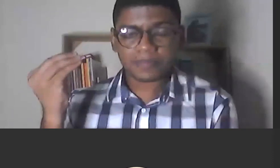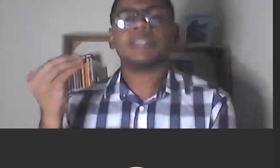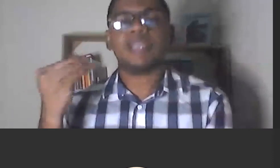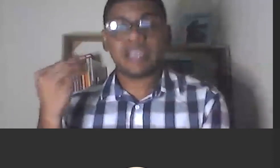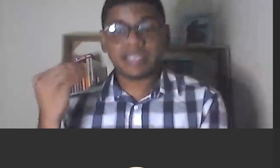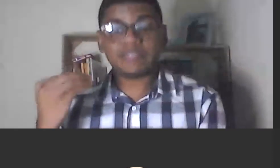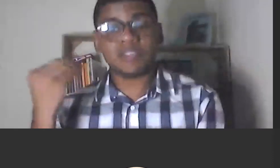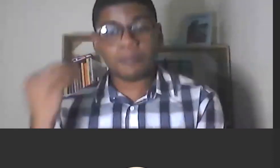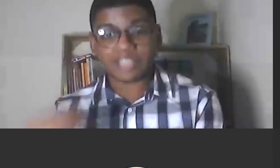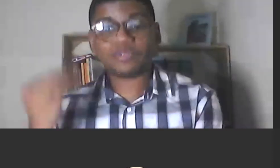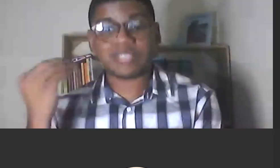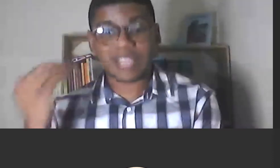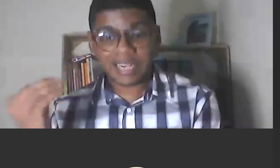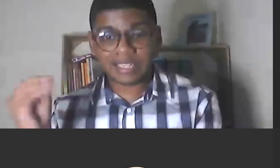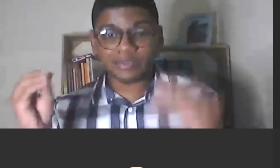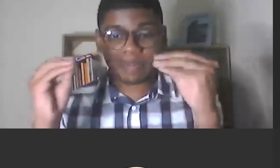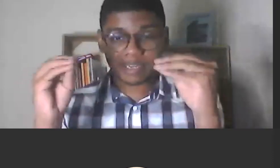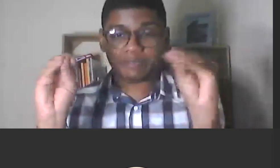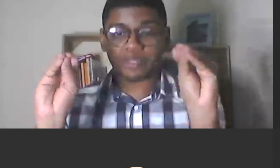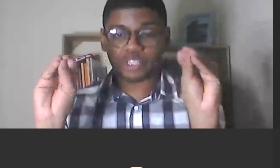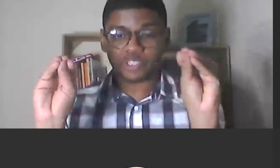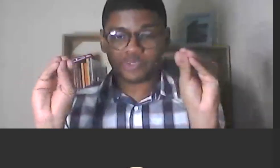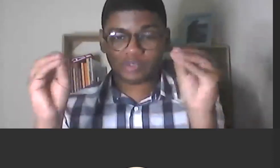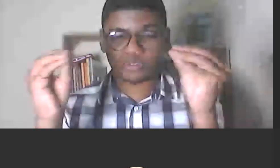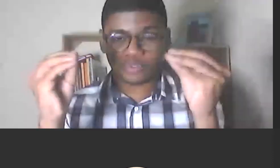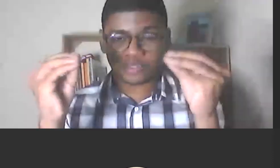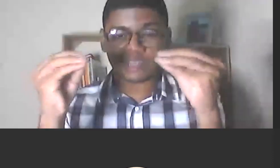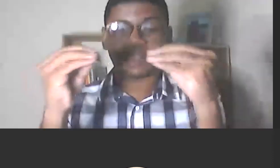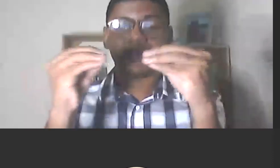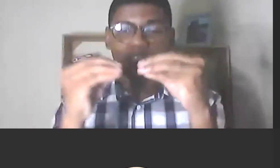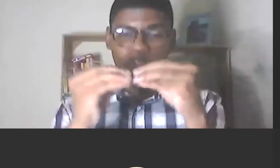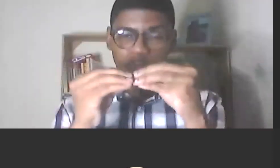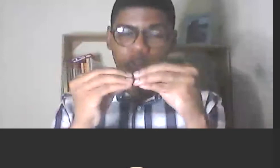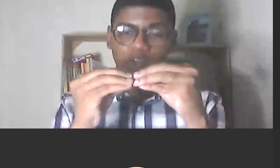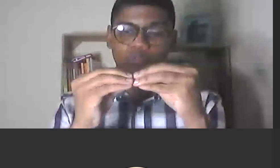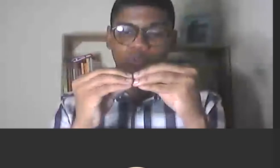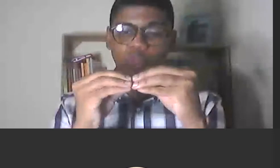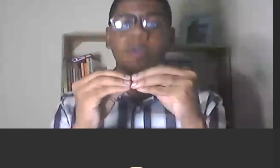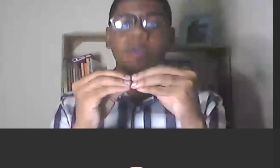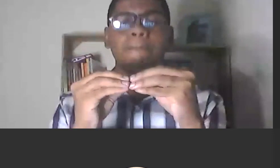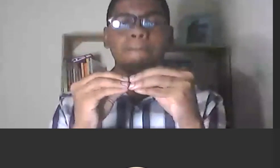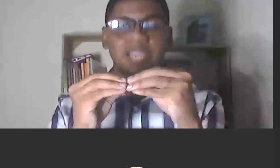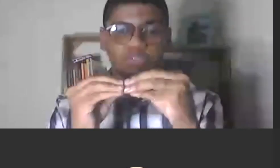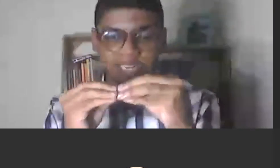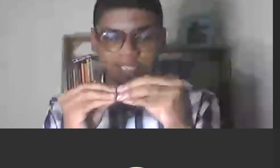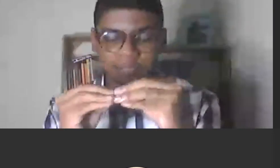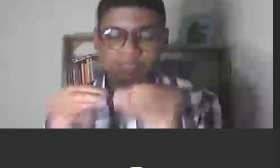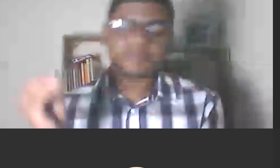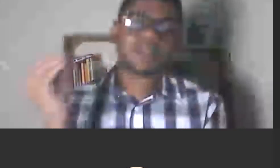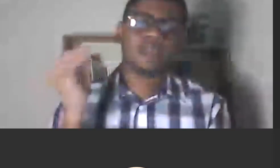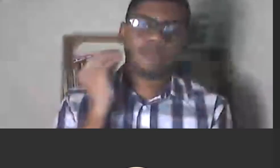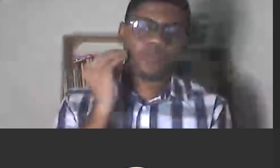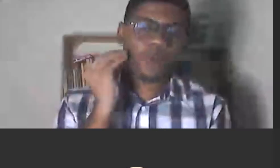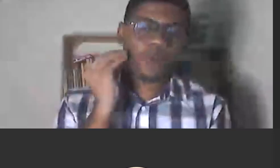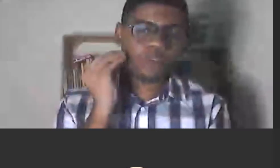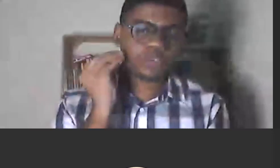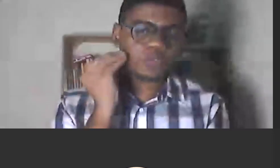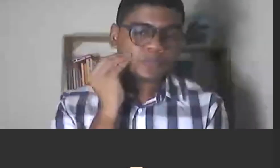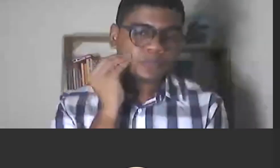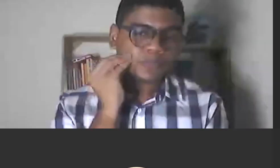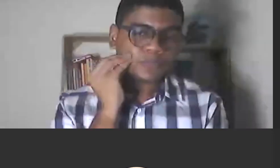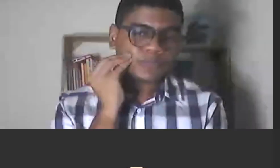Tá? Esse vai ser um beijo selinho. Lembrando, pontinho dos dedos juntas, encosto no outro, beijo selinho.